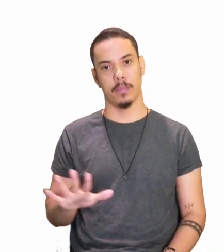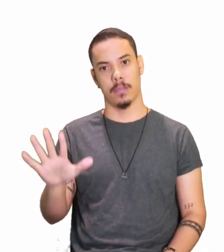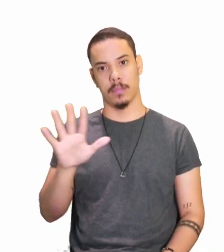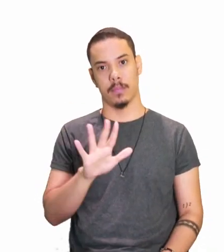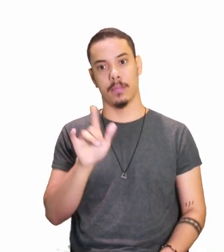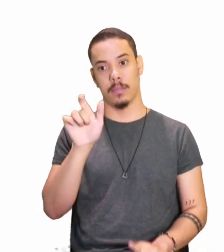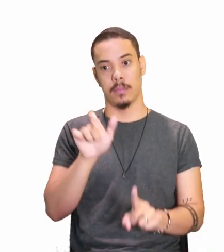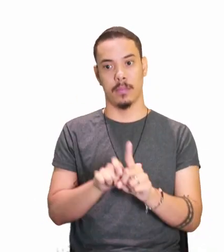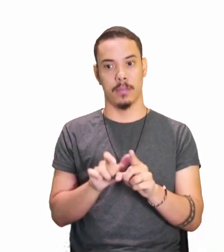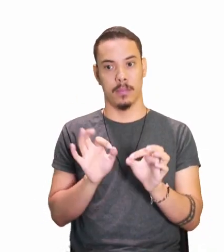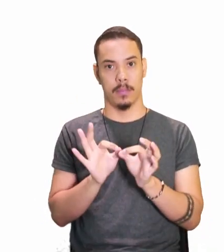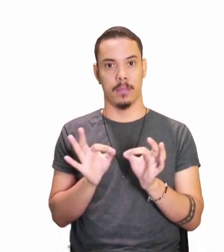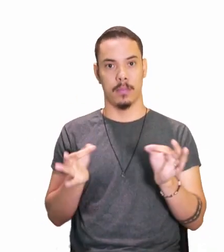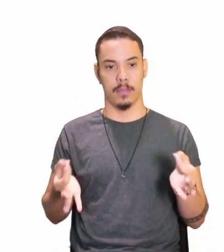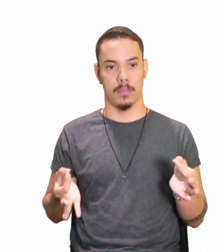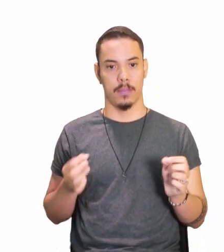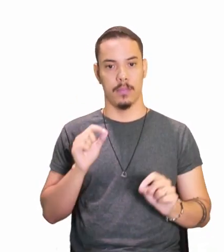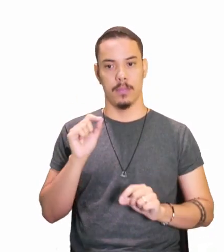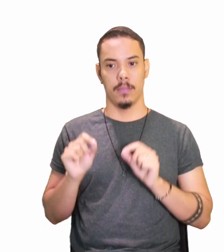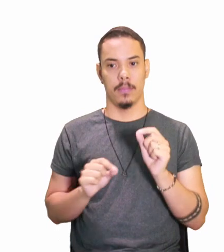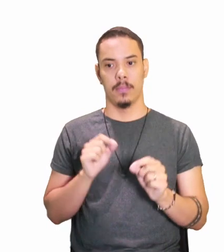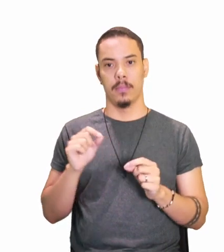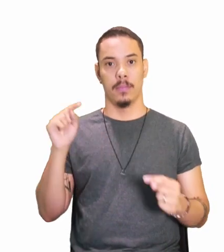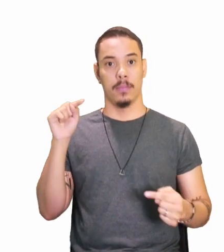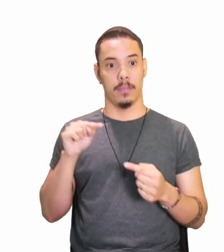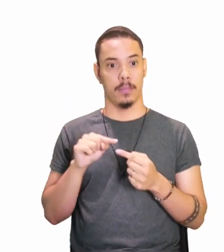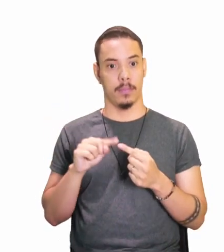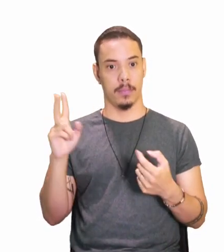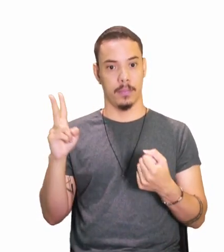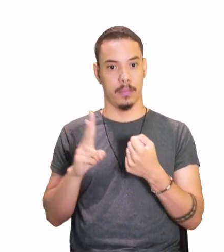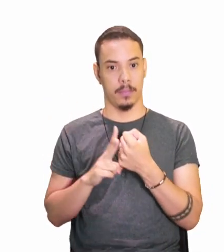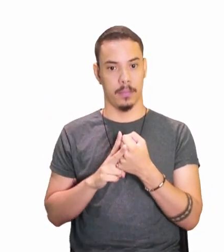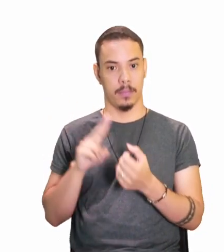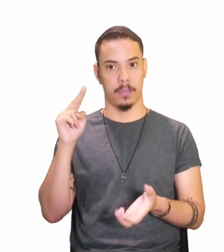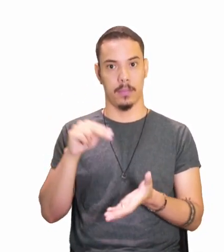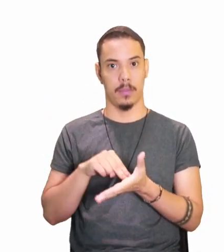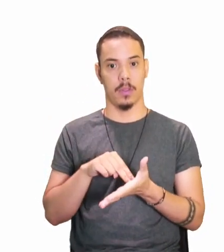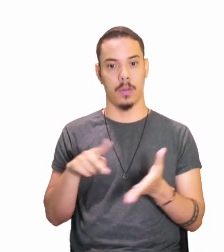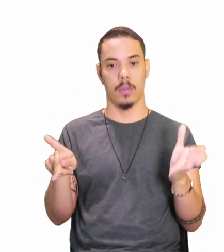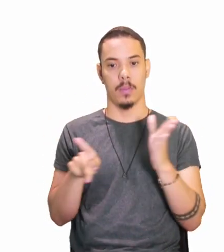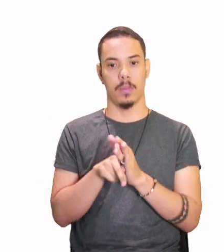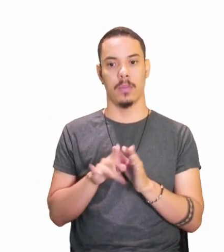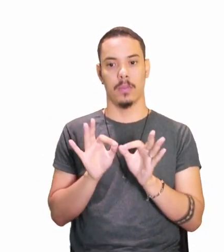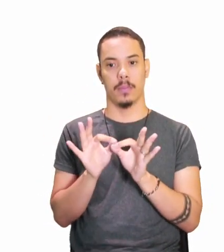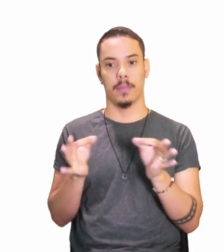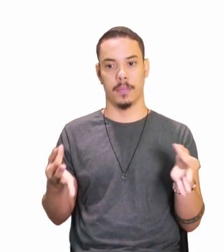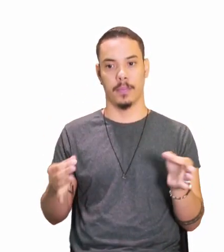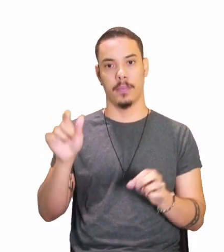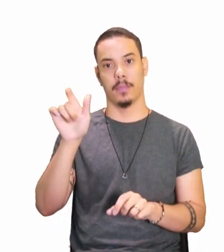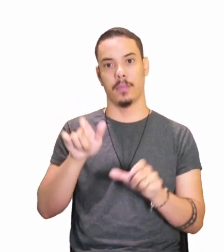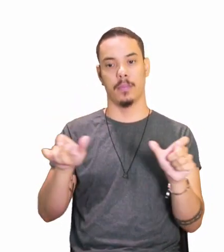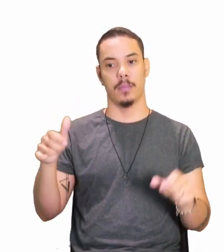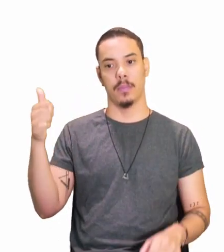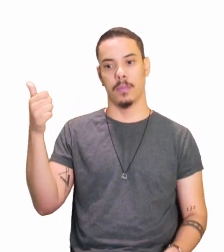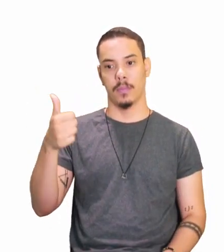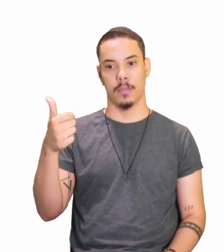simples, da frase é a concordância do verbo com o núcleo do sujeito simples em pessoa, primeira, segunda, terceira pessoa